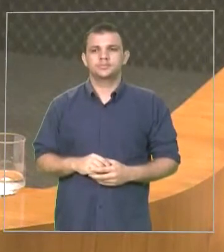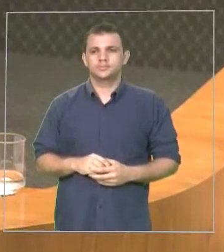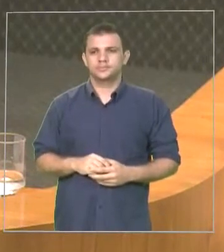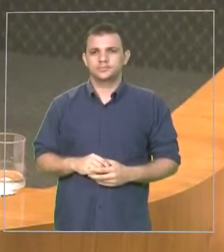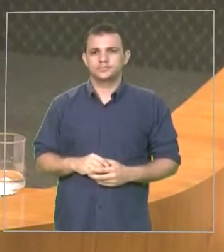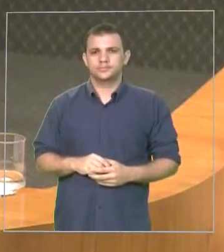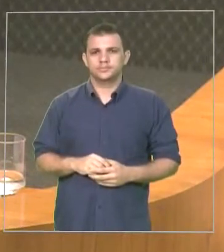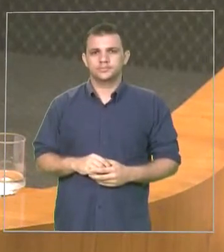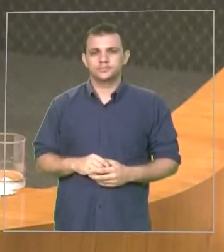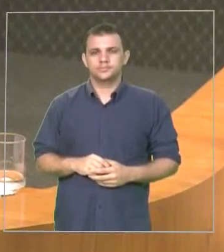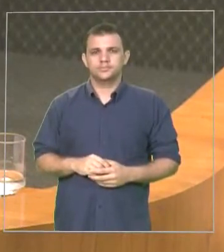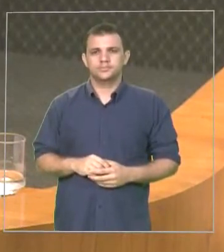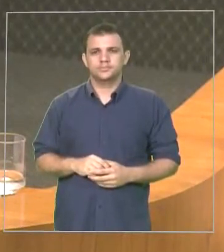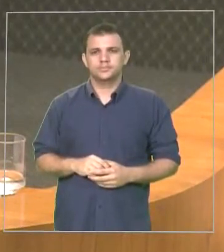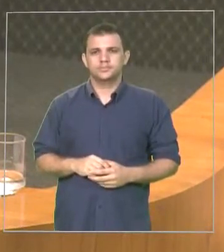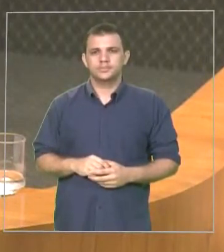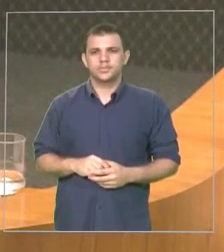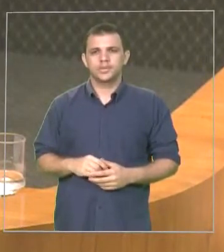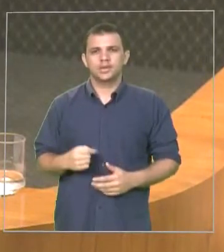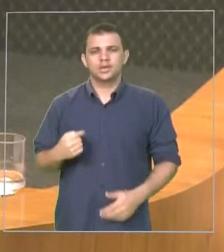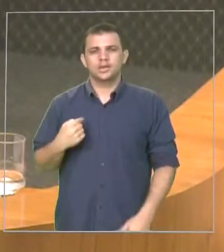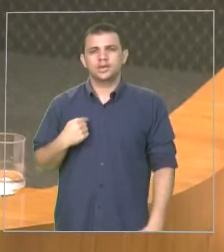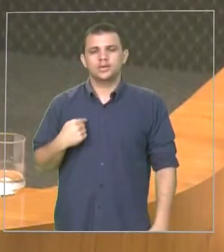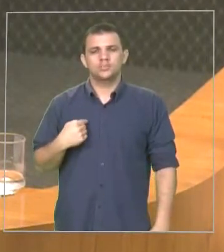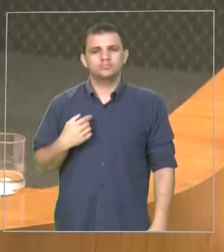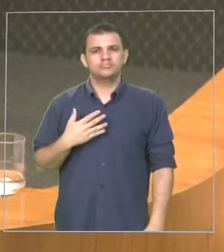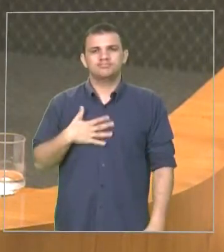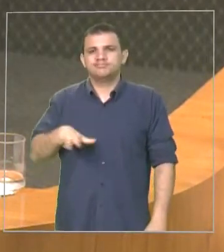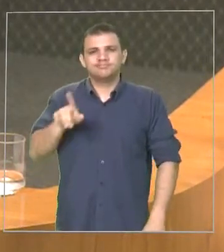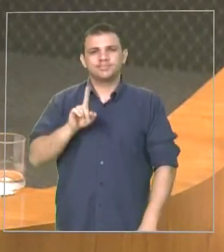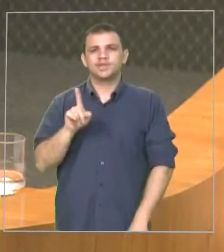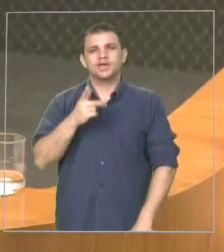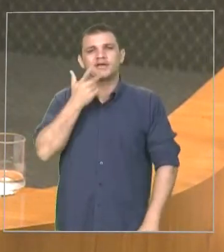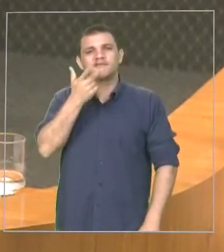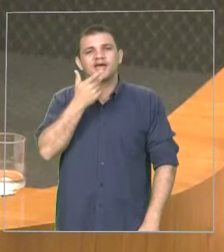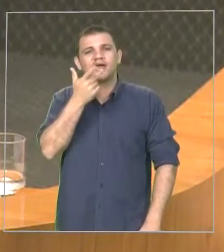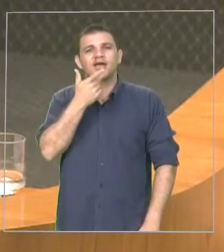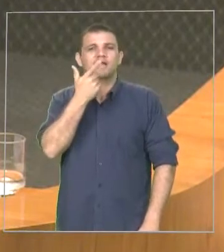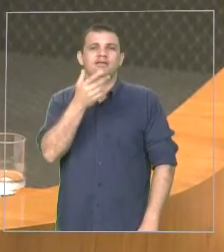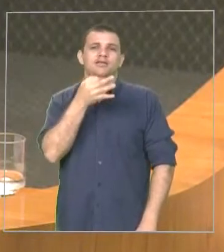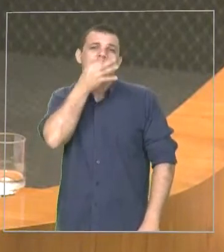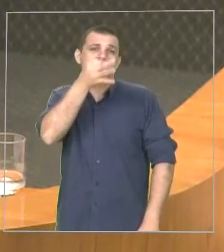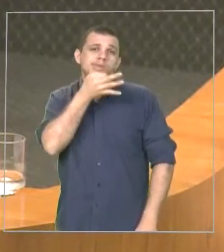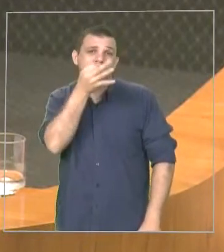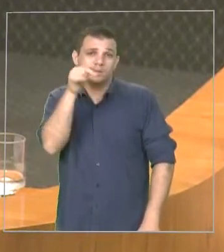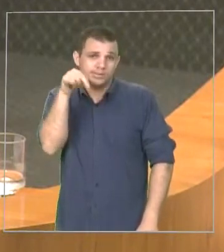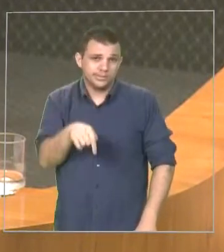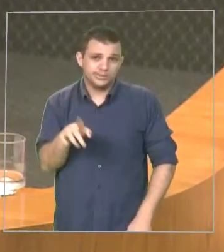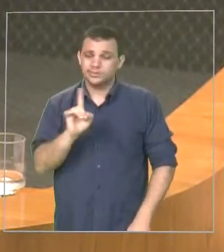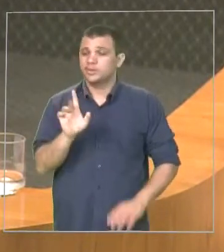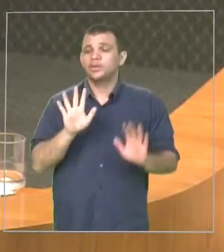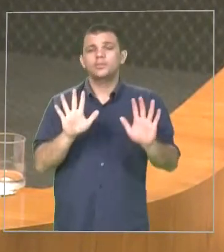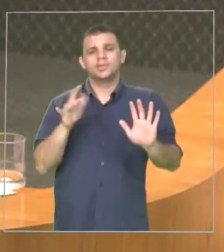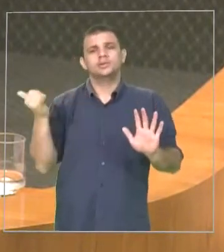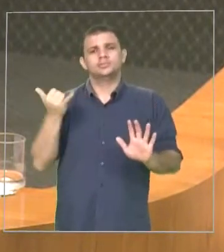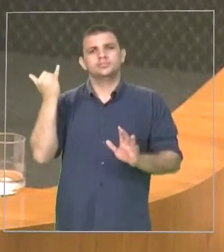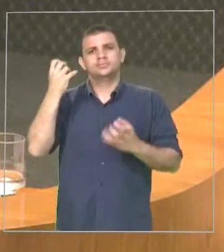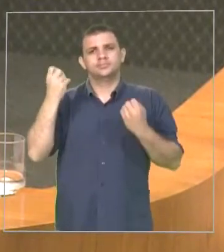Nem gostaria de usar esse tipo de argumentação aqui, mas é importante que se diga.